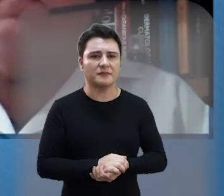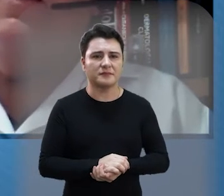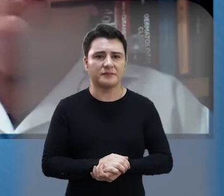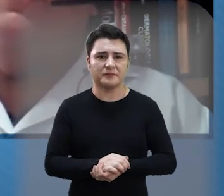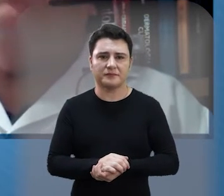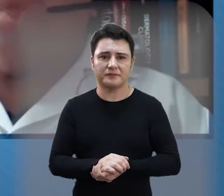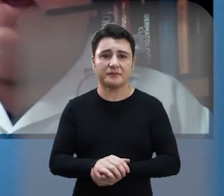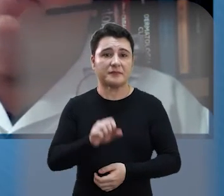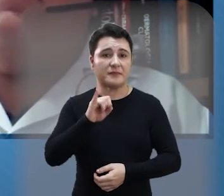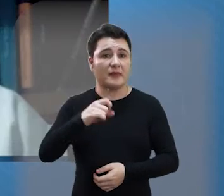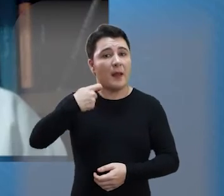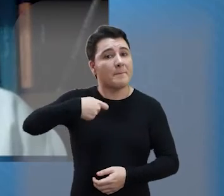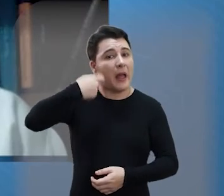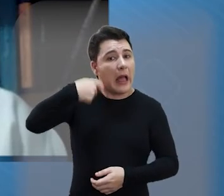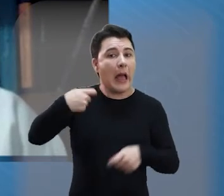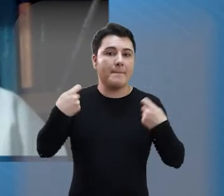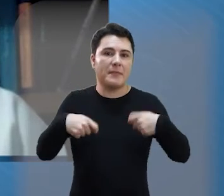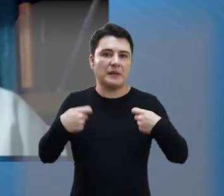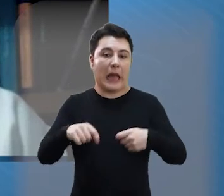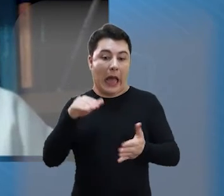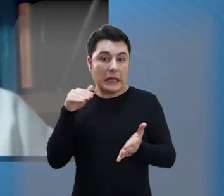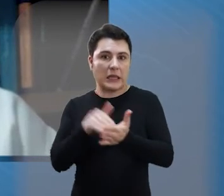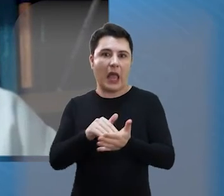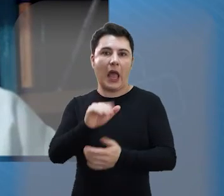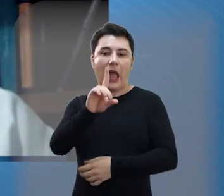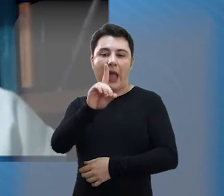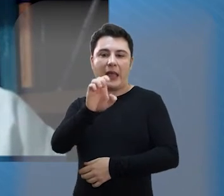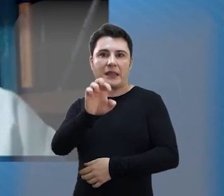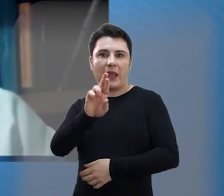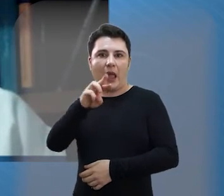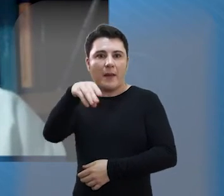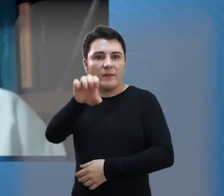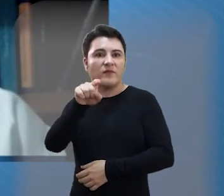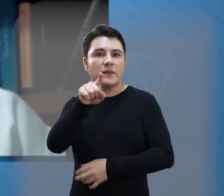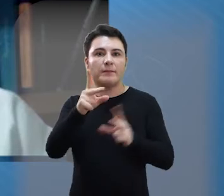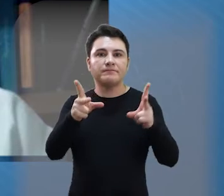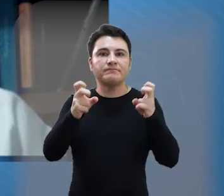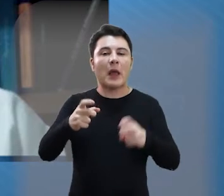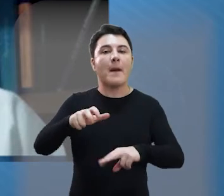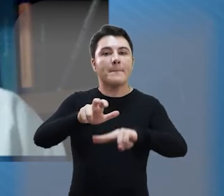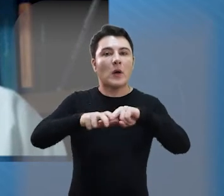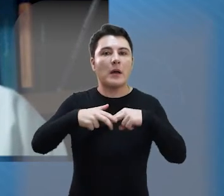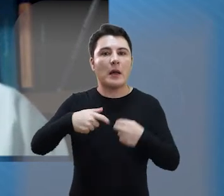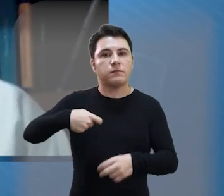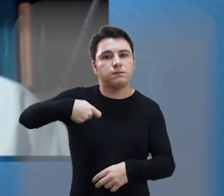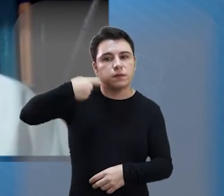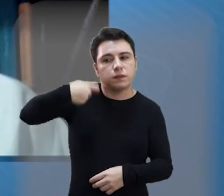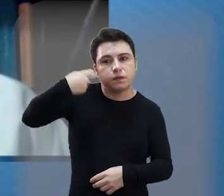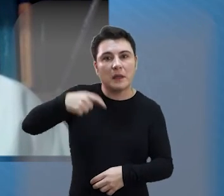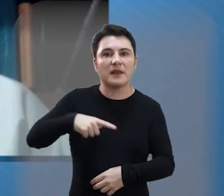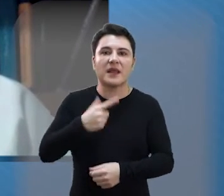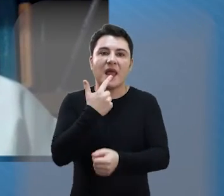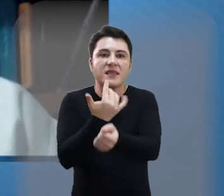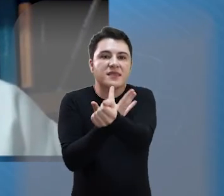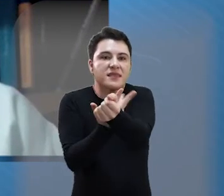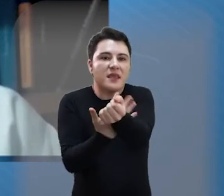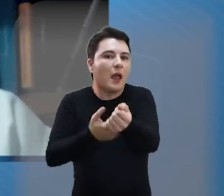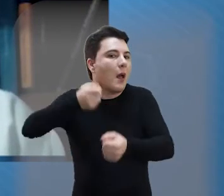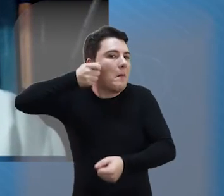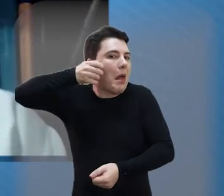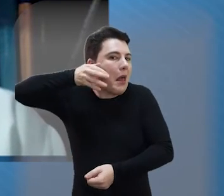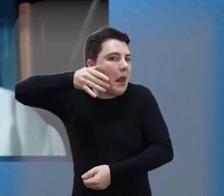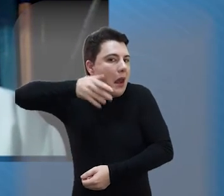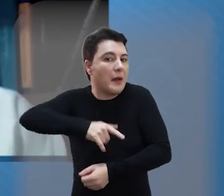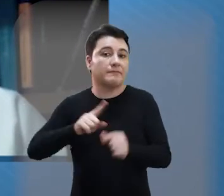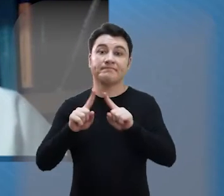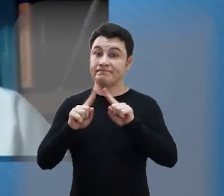nenhum. Já, se você pegar um roller para chegar na derme, que você vai ter que estimular, e o grande sinal, inclusive, que você está